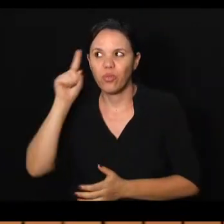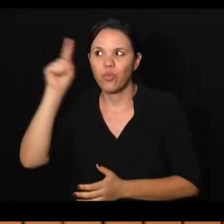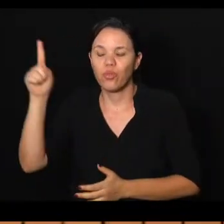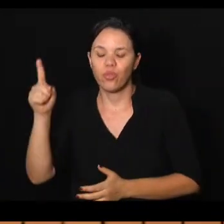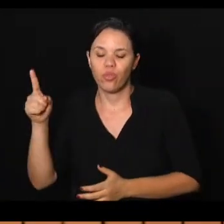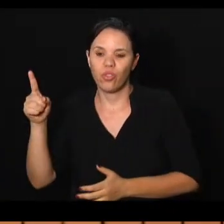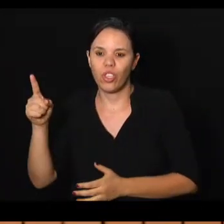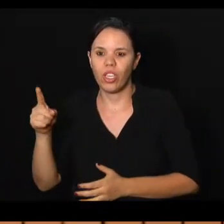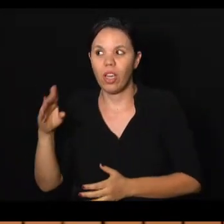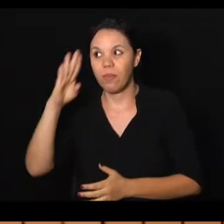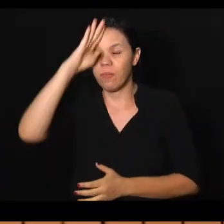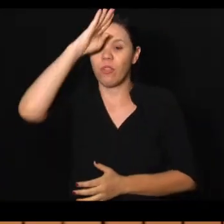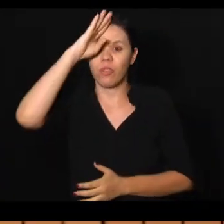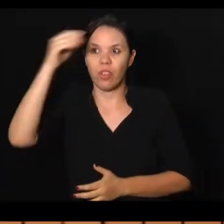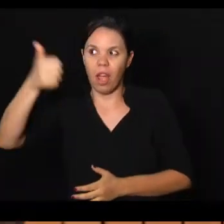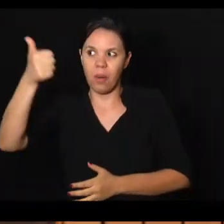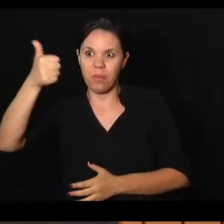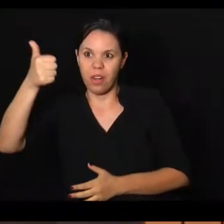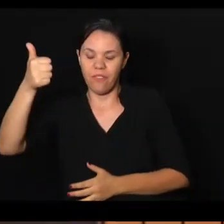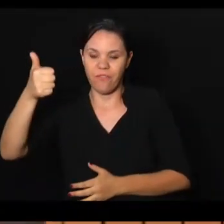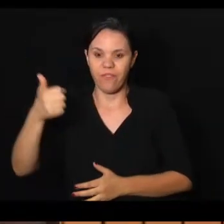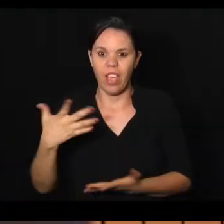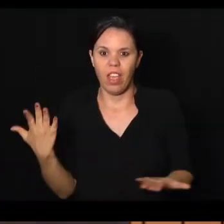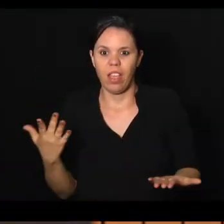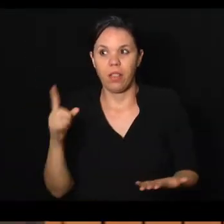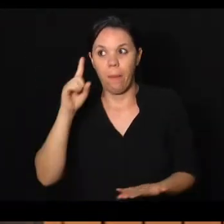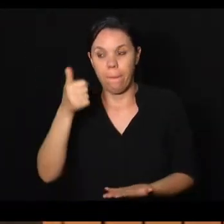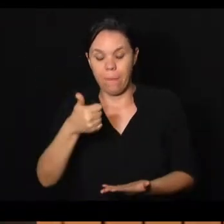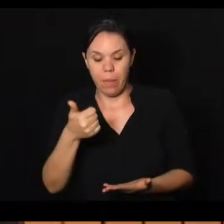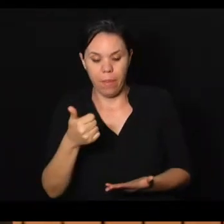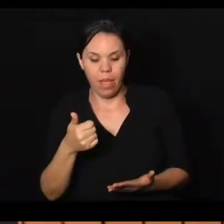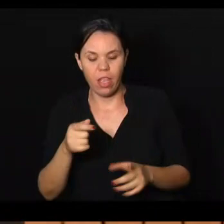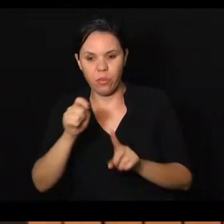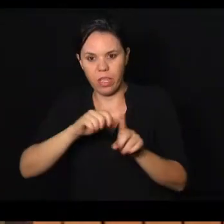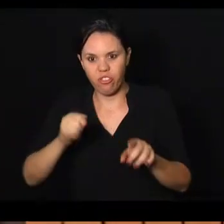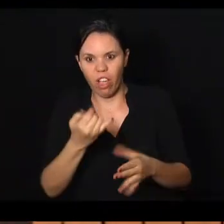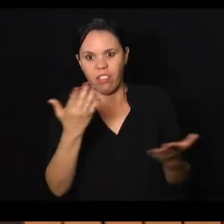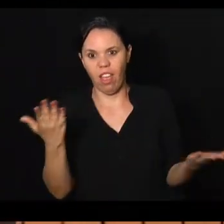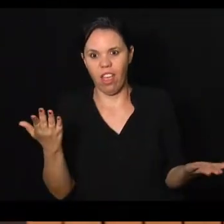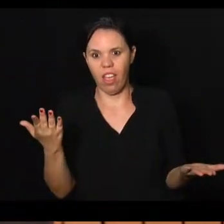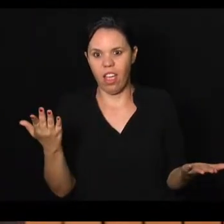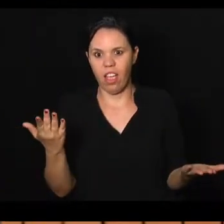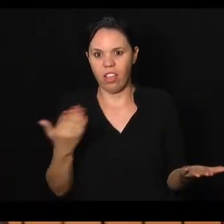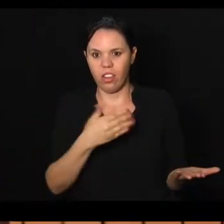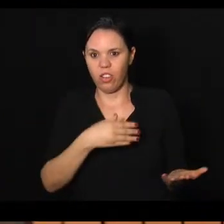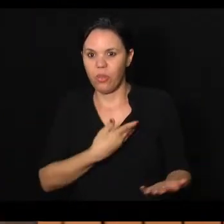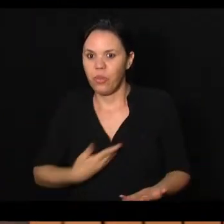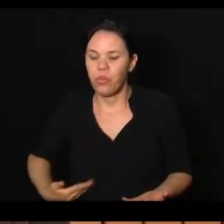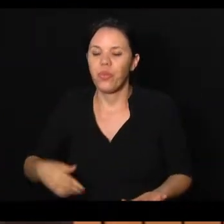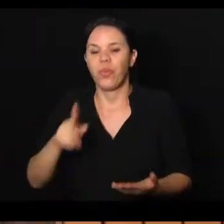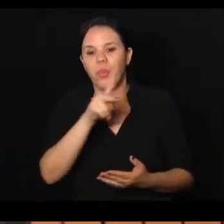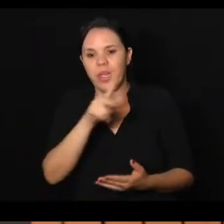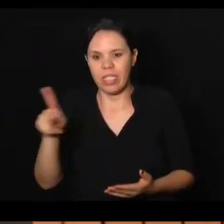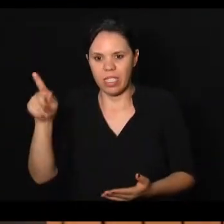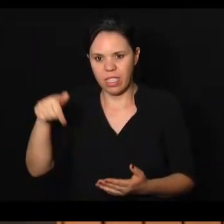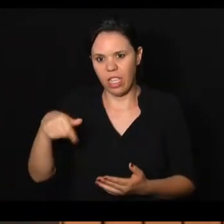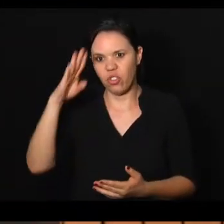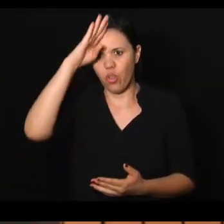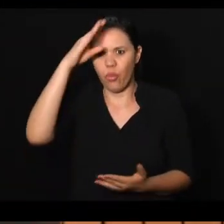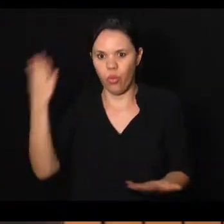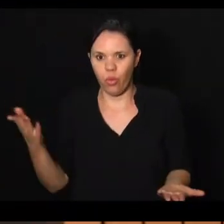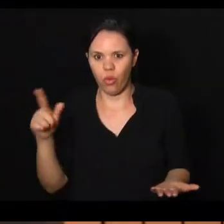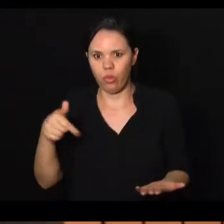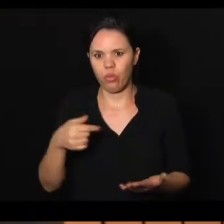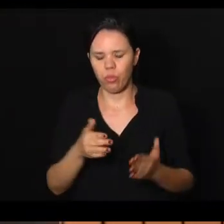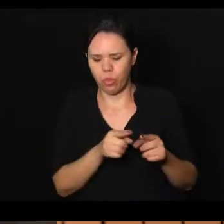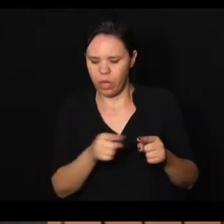do nosso presidente. O nosso extraordinário presidente, esse extraordinário homem que governa esta nação. Durante a sua